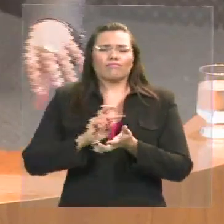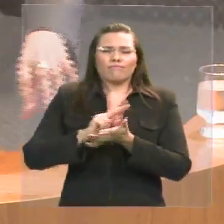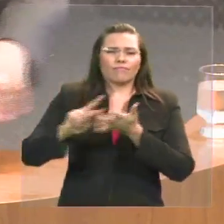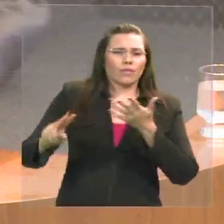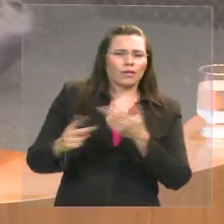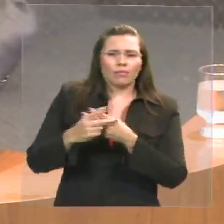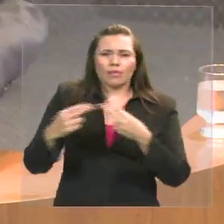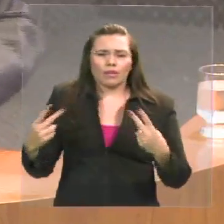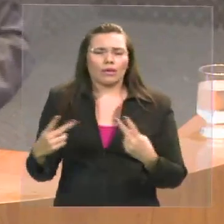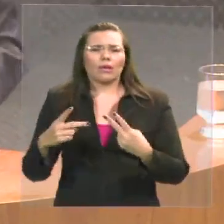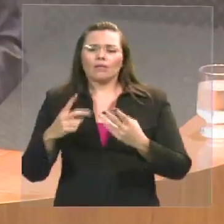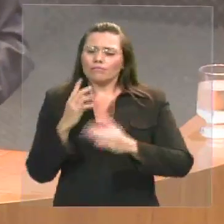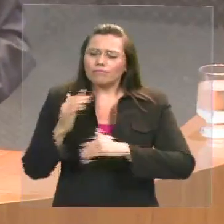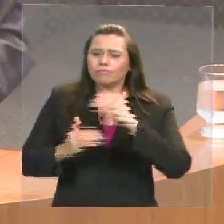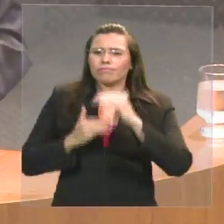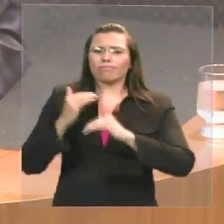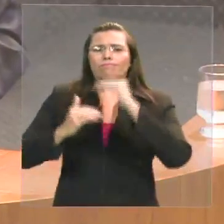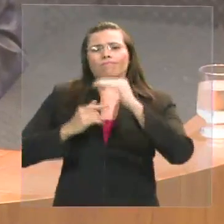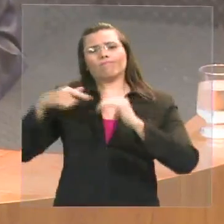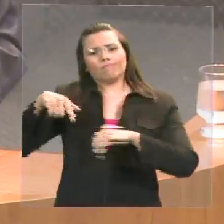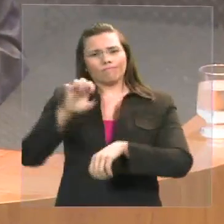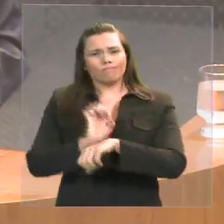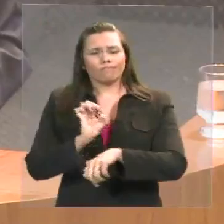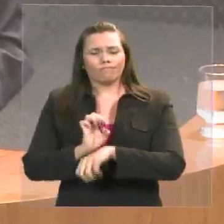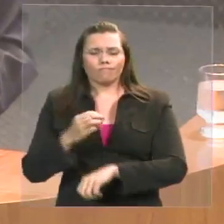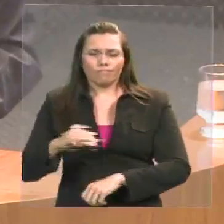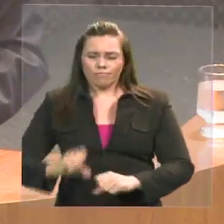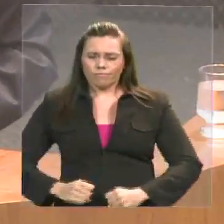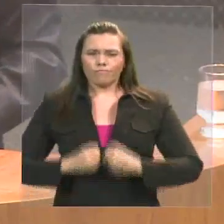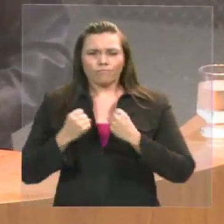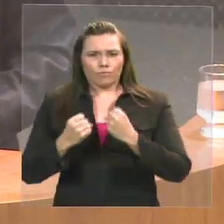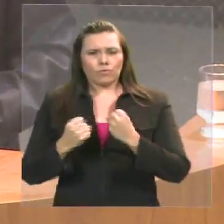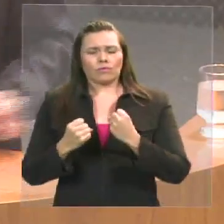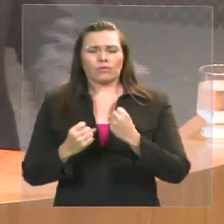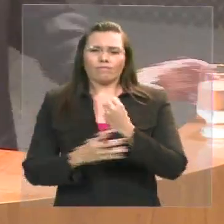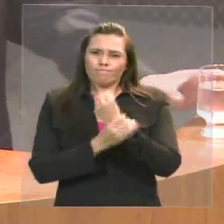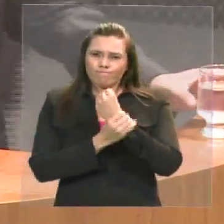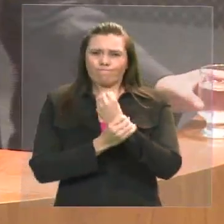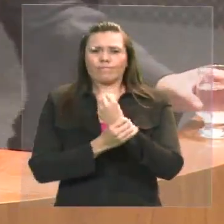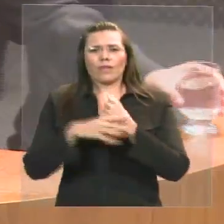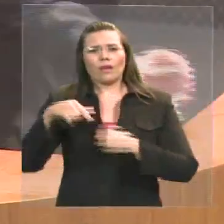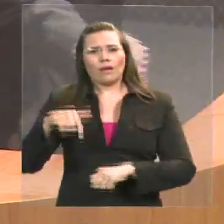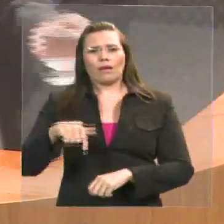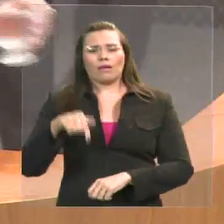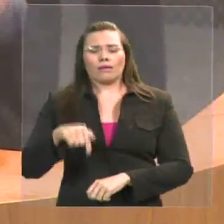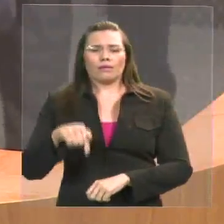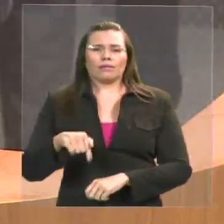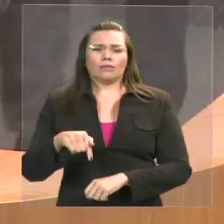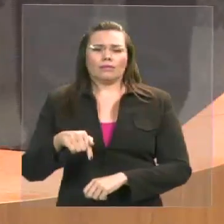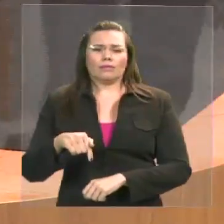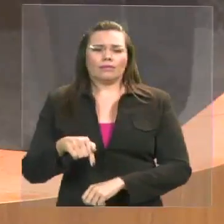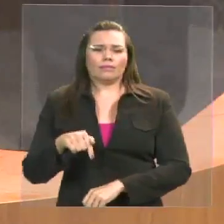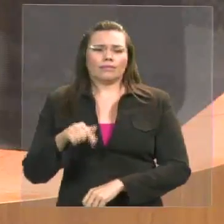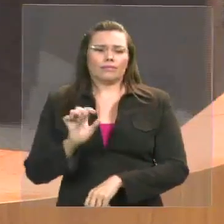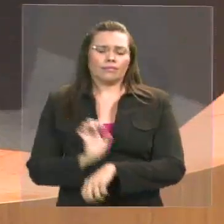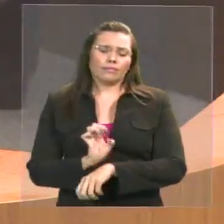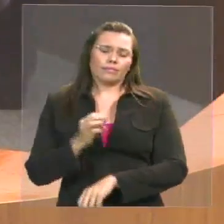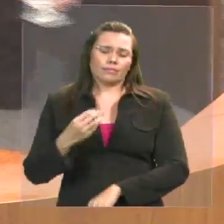ciclo realmente produtivo que vai fortalecer a economia maranhense. Então, aqui faço essa referência